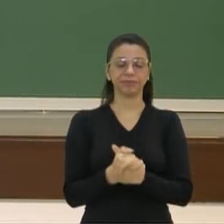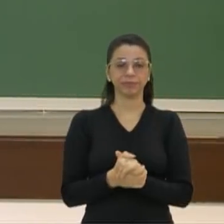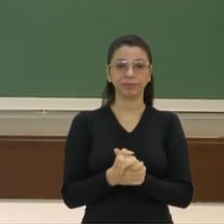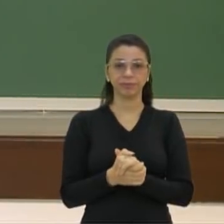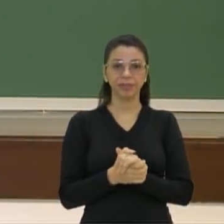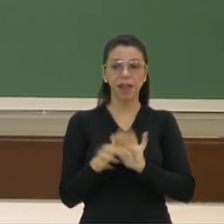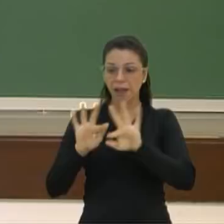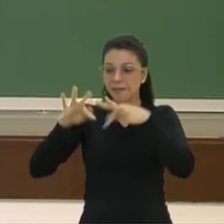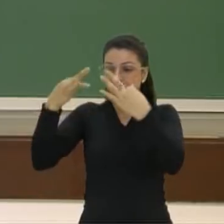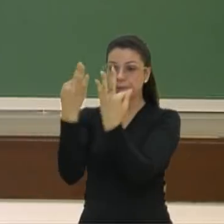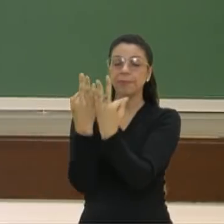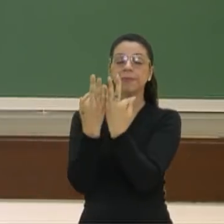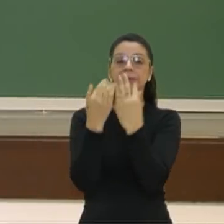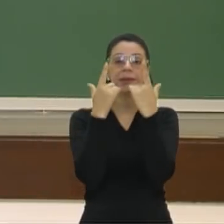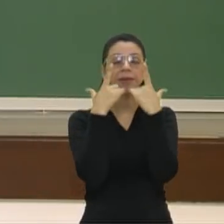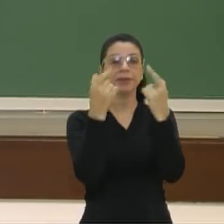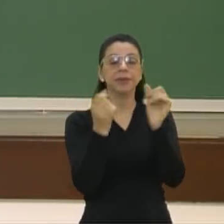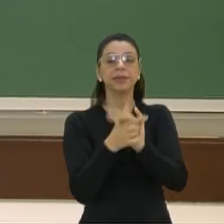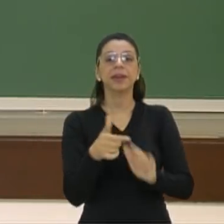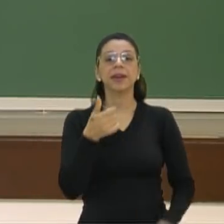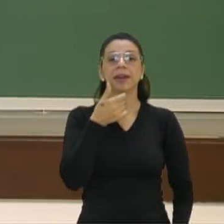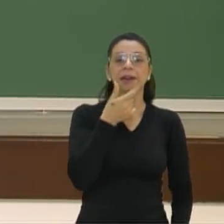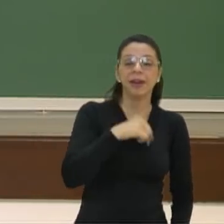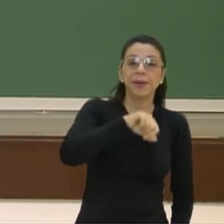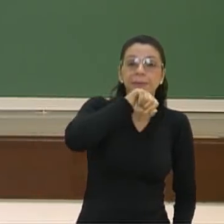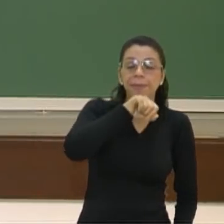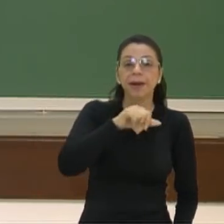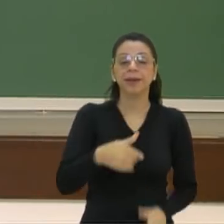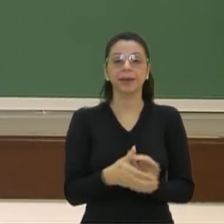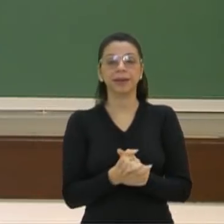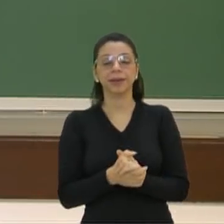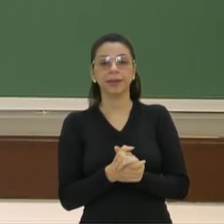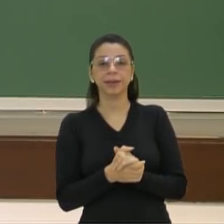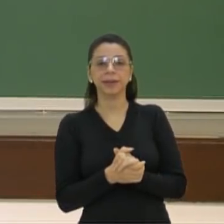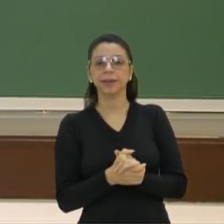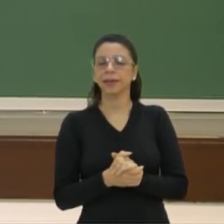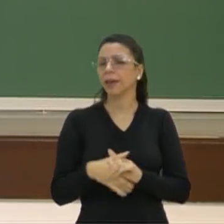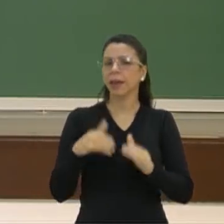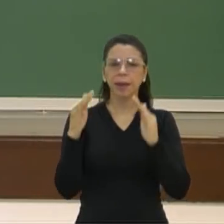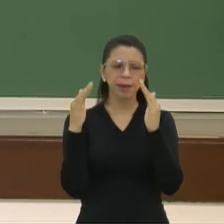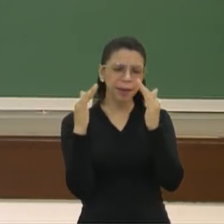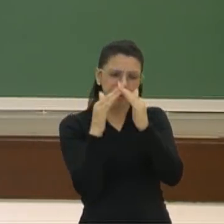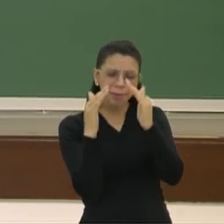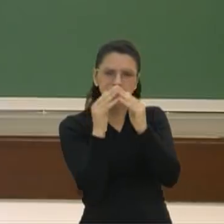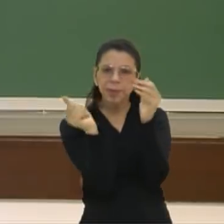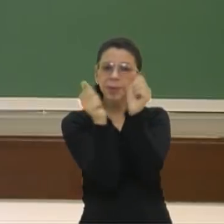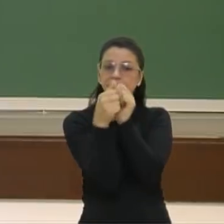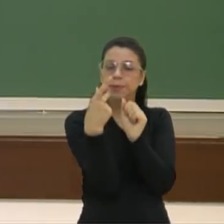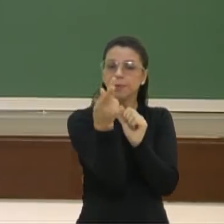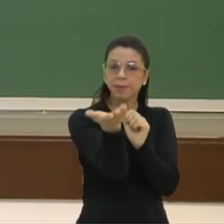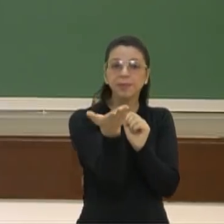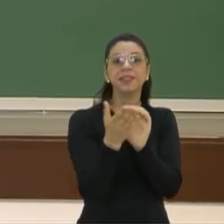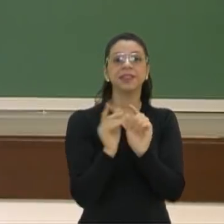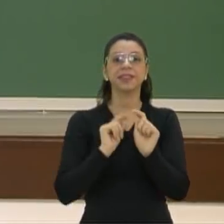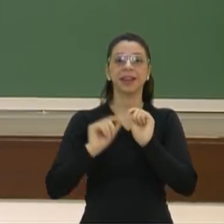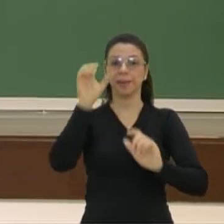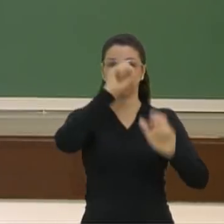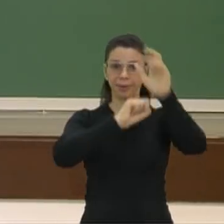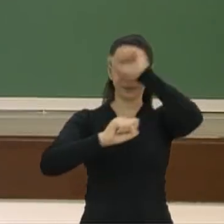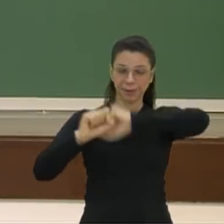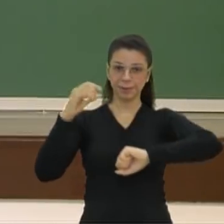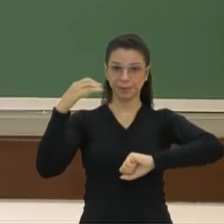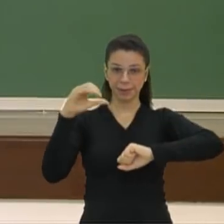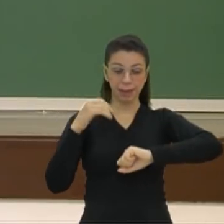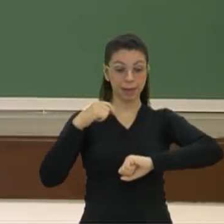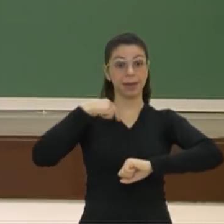aprende junto. O pai está aprendendo, a madrasta está aprendendo, o priminho, quem mora com vocês está aprendendo ciências. Eu aprendo com